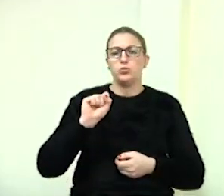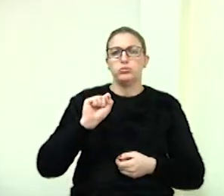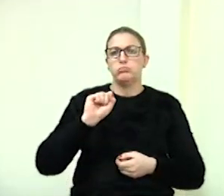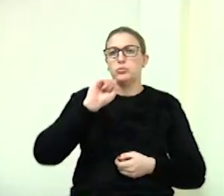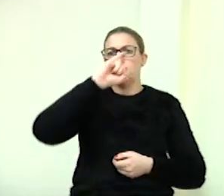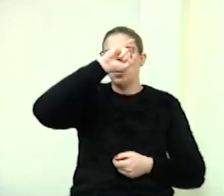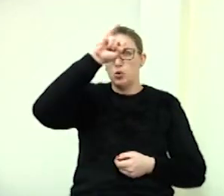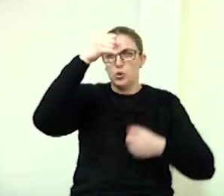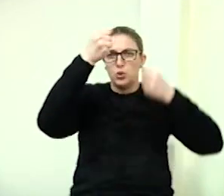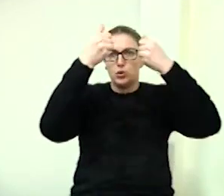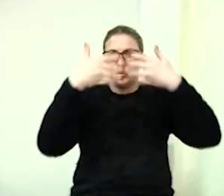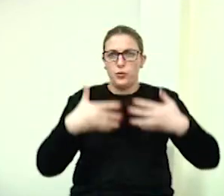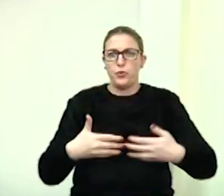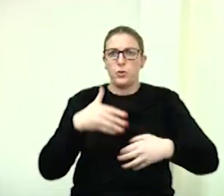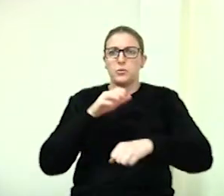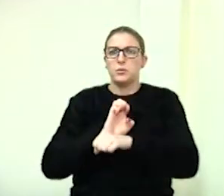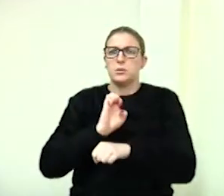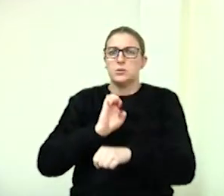essa